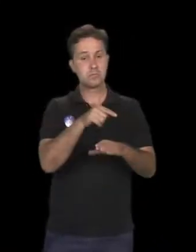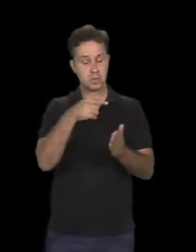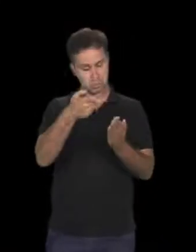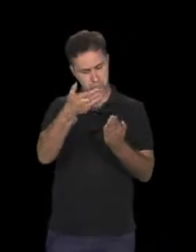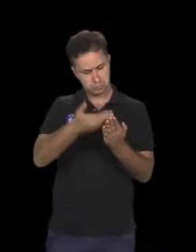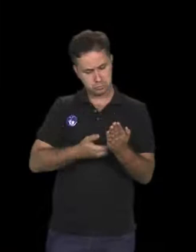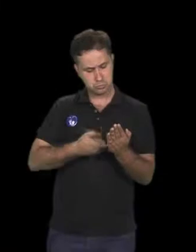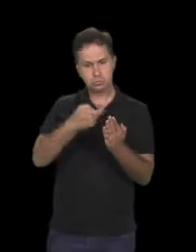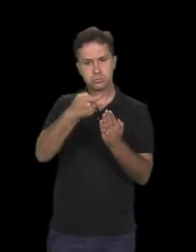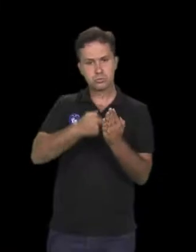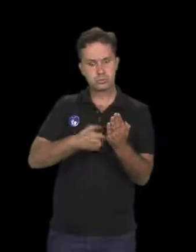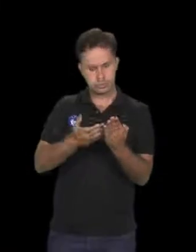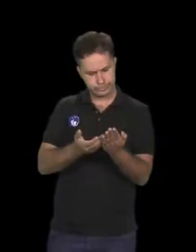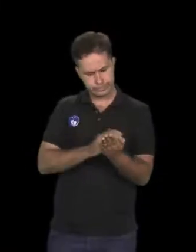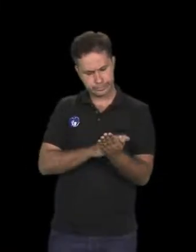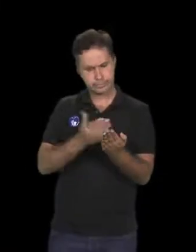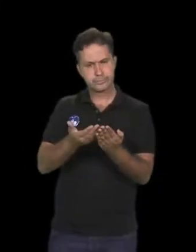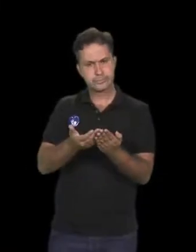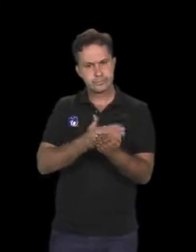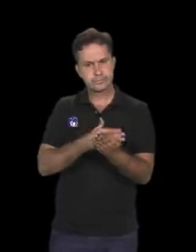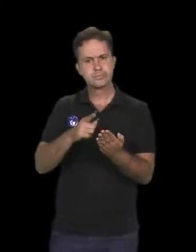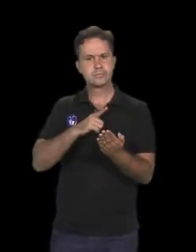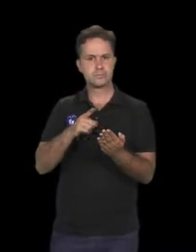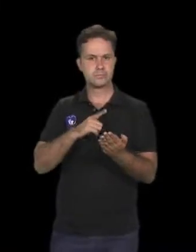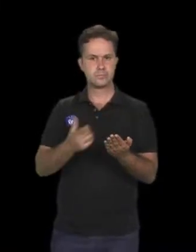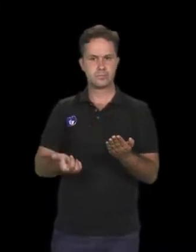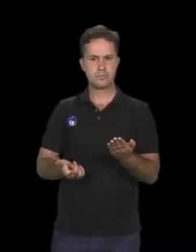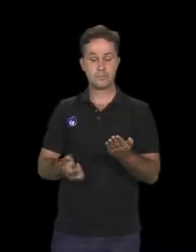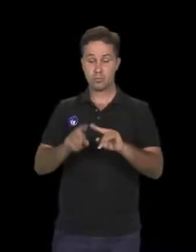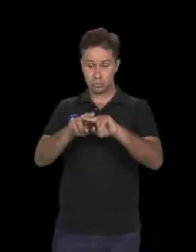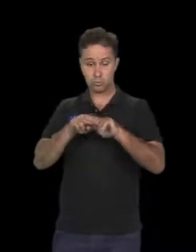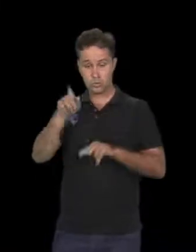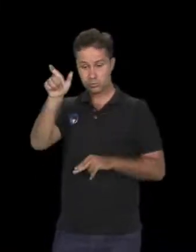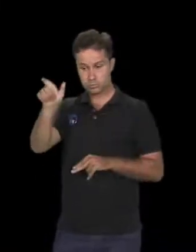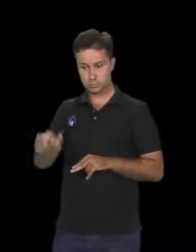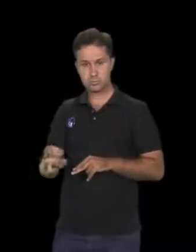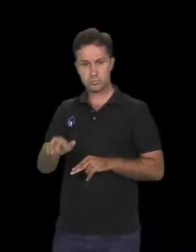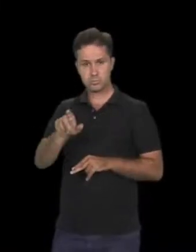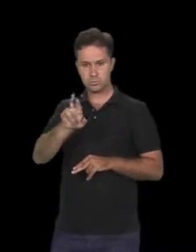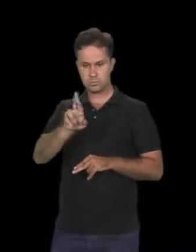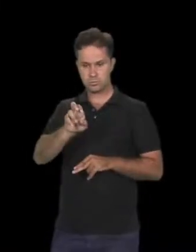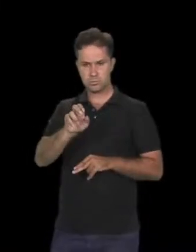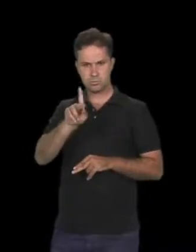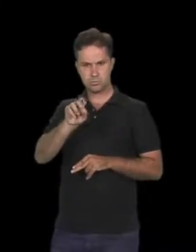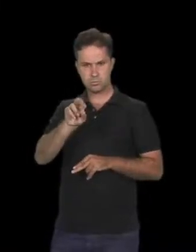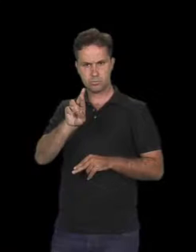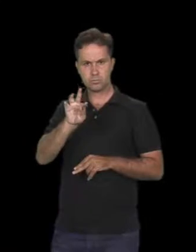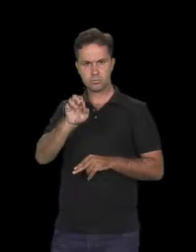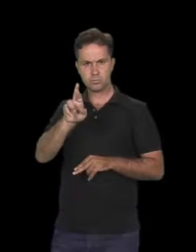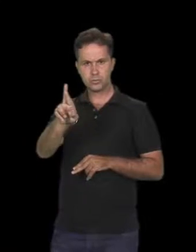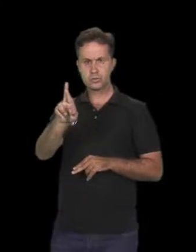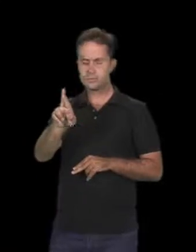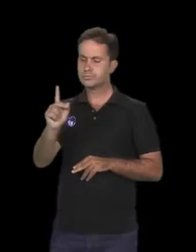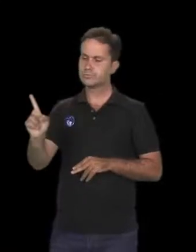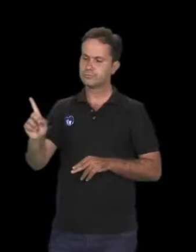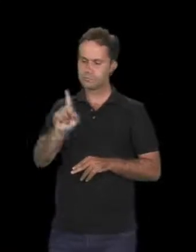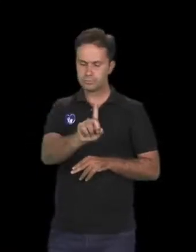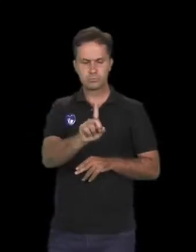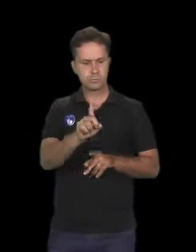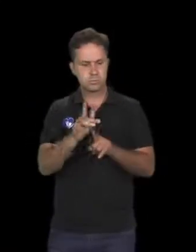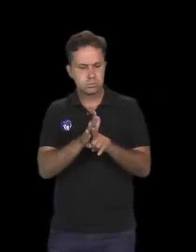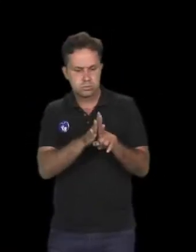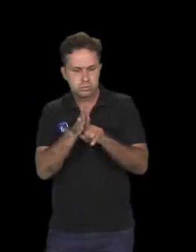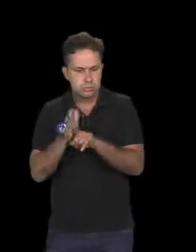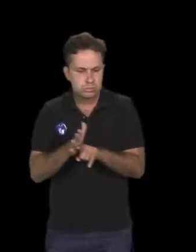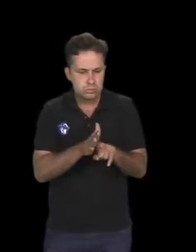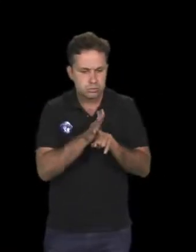que são bastante explorados nesse tipo de texto, que é uma construção muito, muito viva do personagem, que passa por